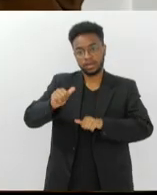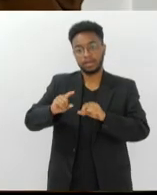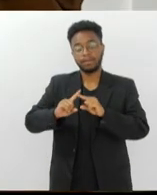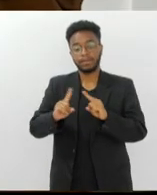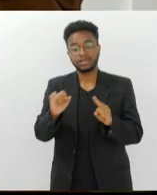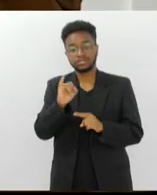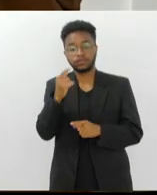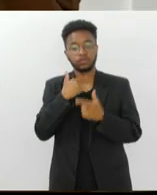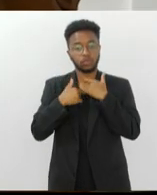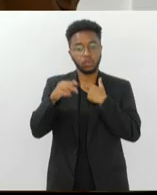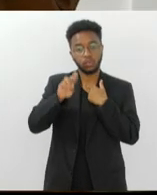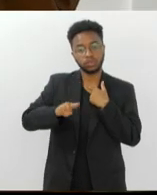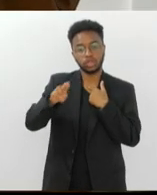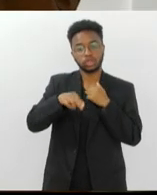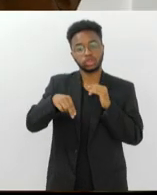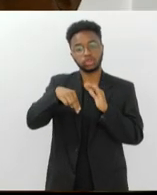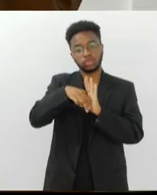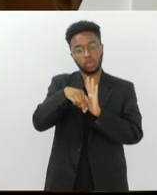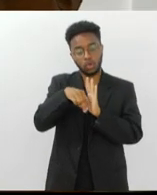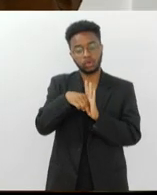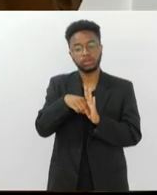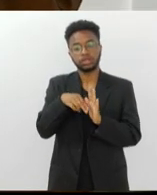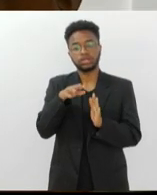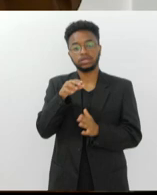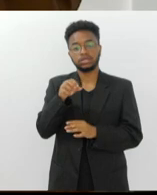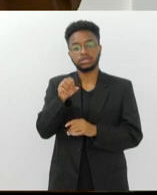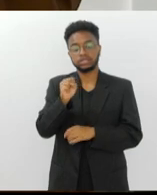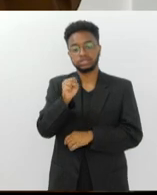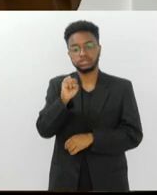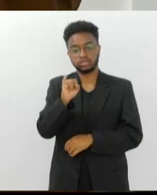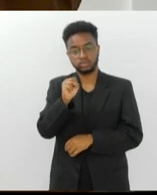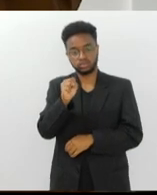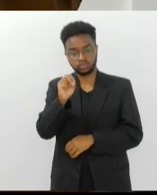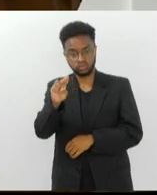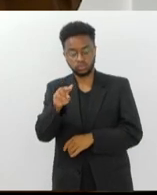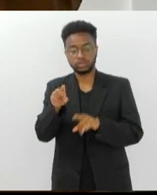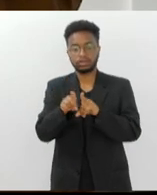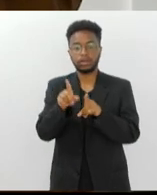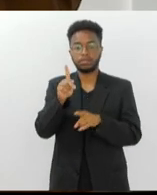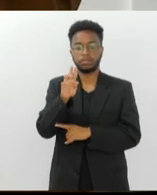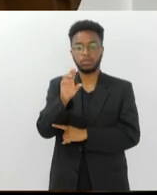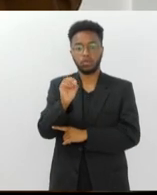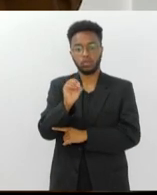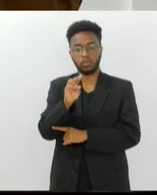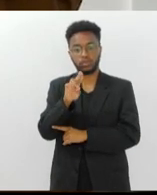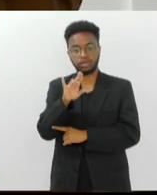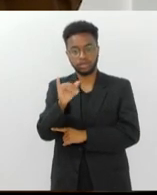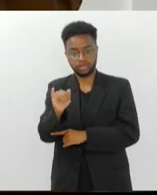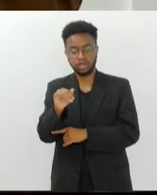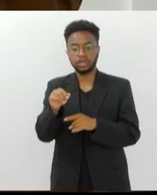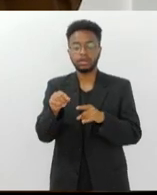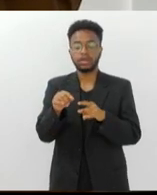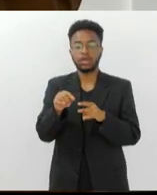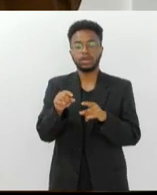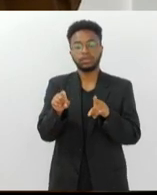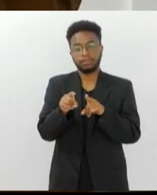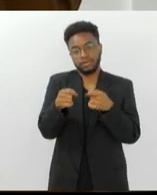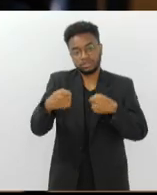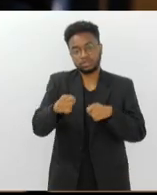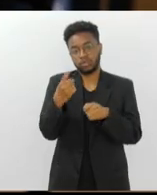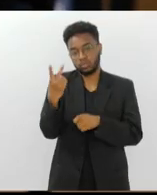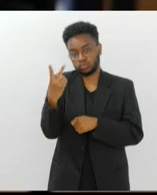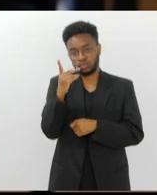notas em programas como Sisu, ProUni, FIES e para obter a nota final do Enem, é necessário ter feito os dois dias de